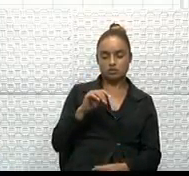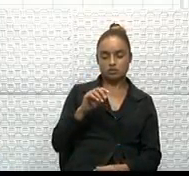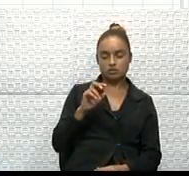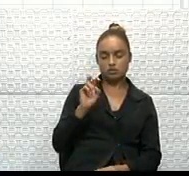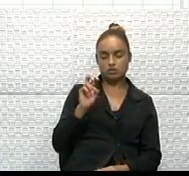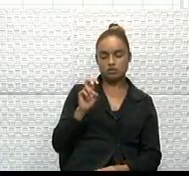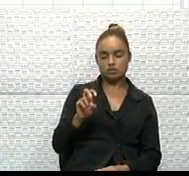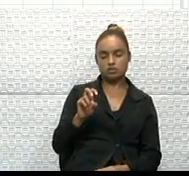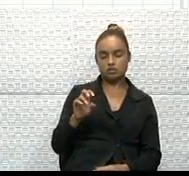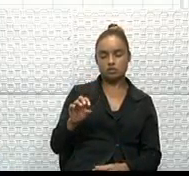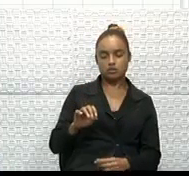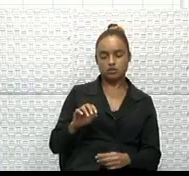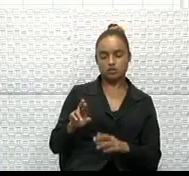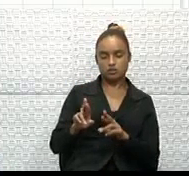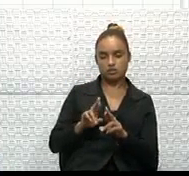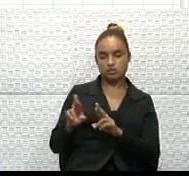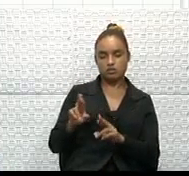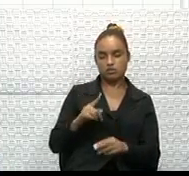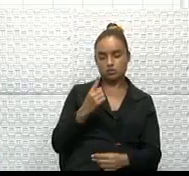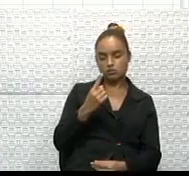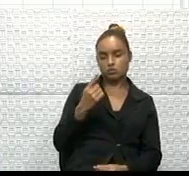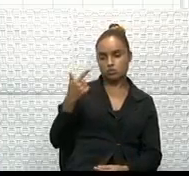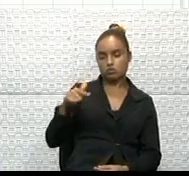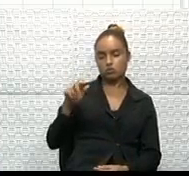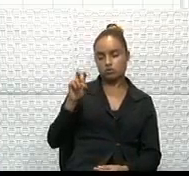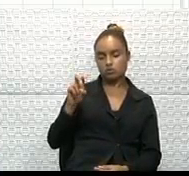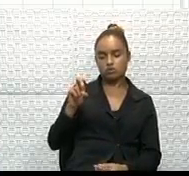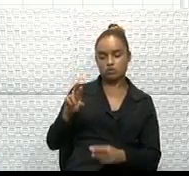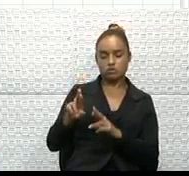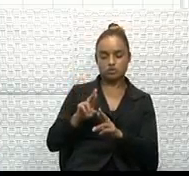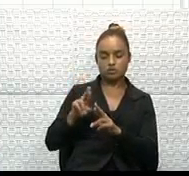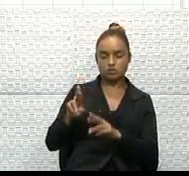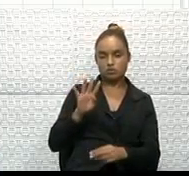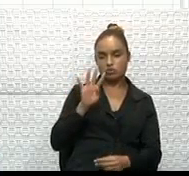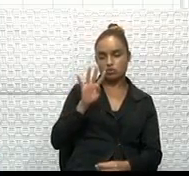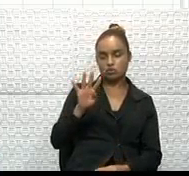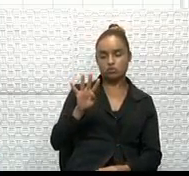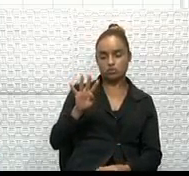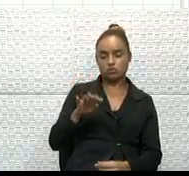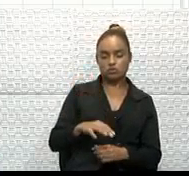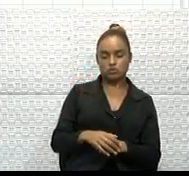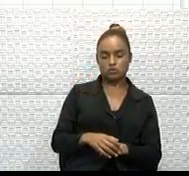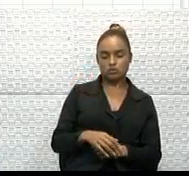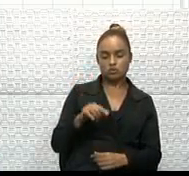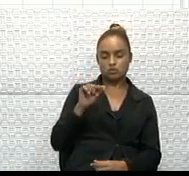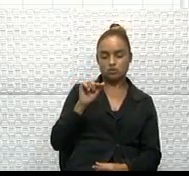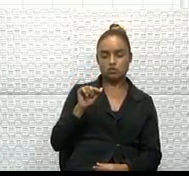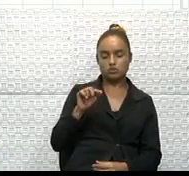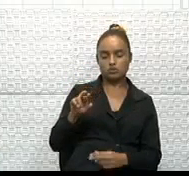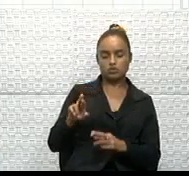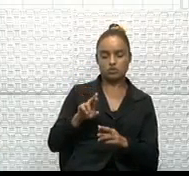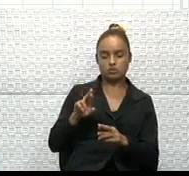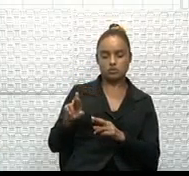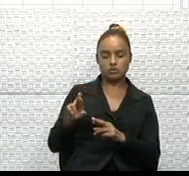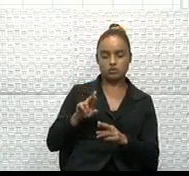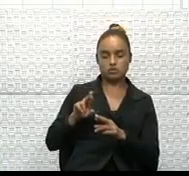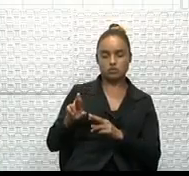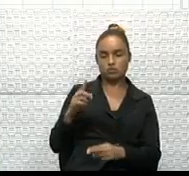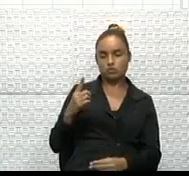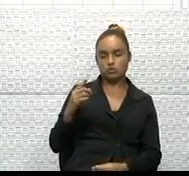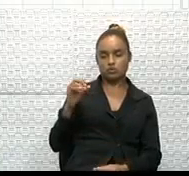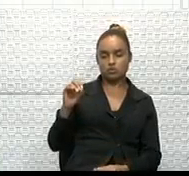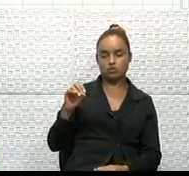com o 1. O outro 5 está relacionado com o 4. E o 7 está relacionado com o